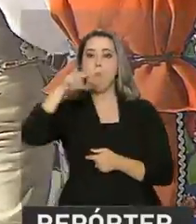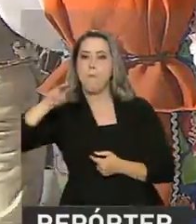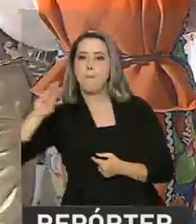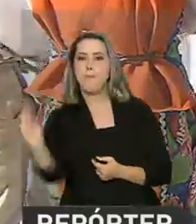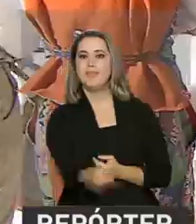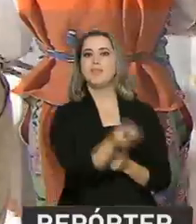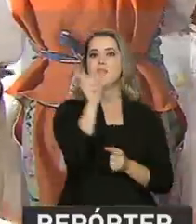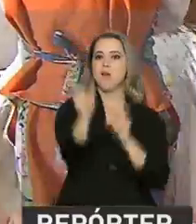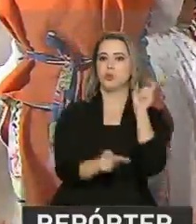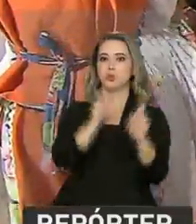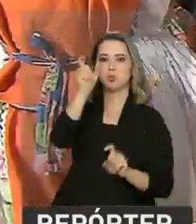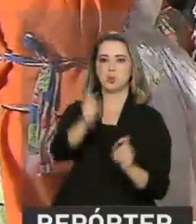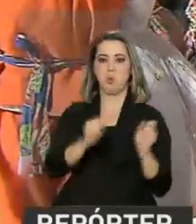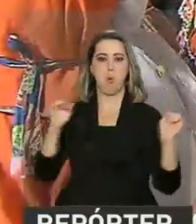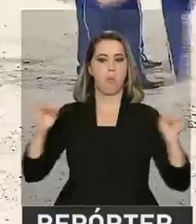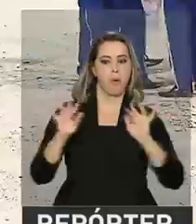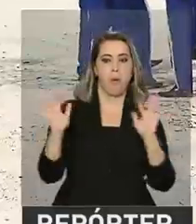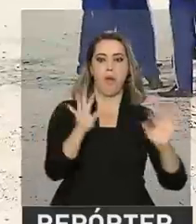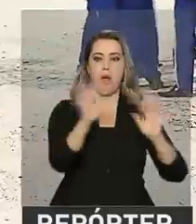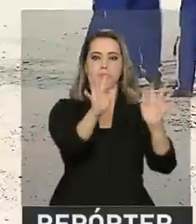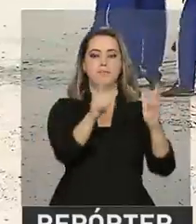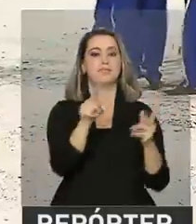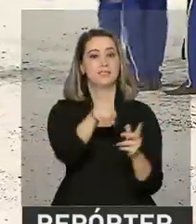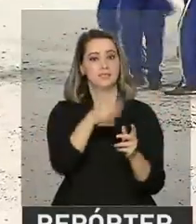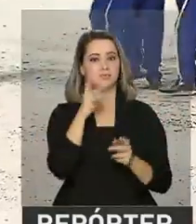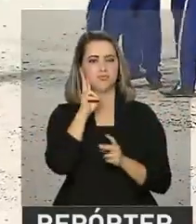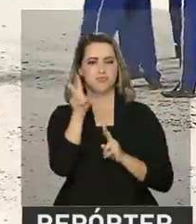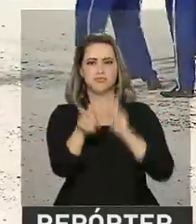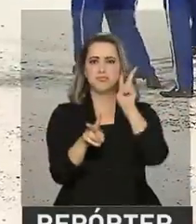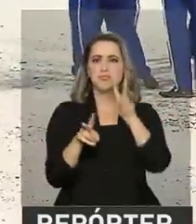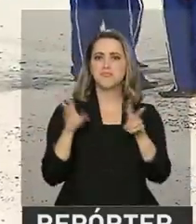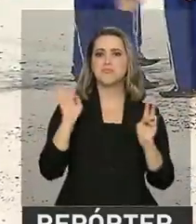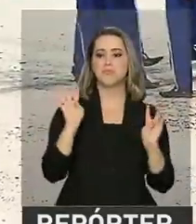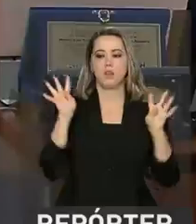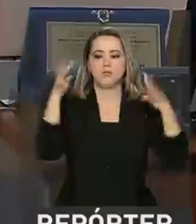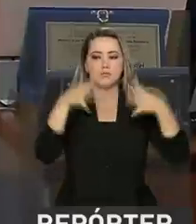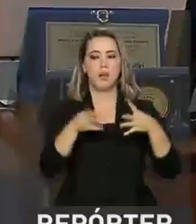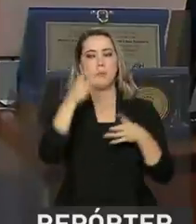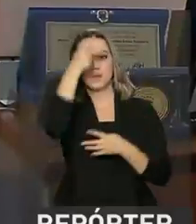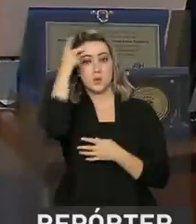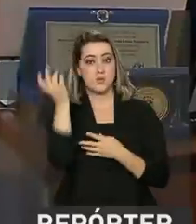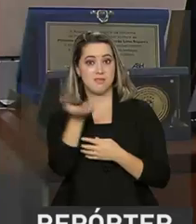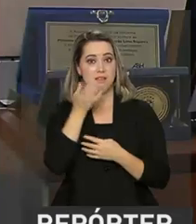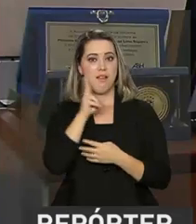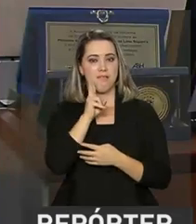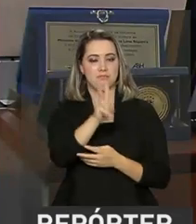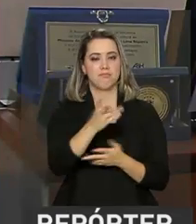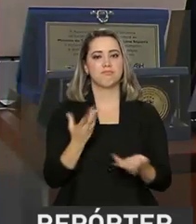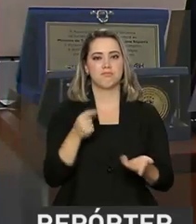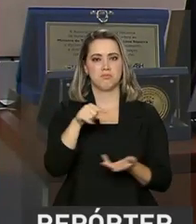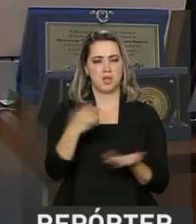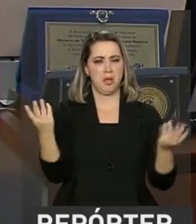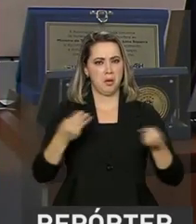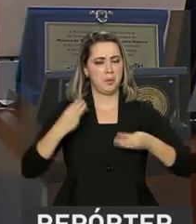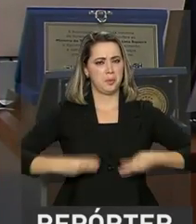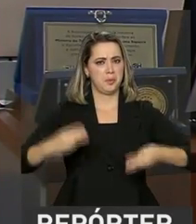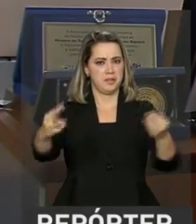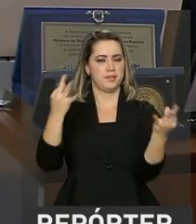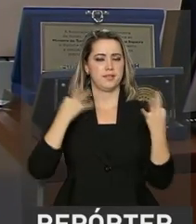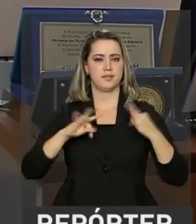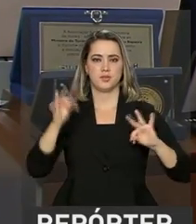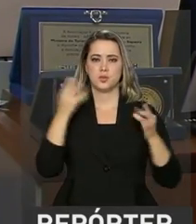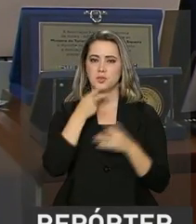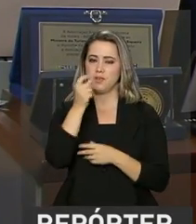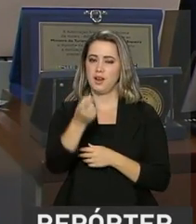o que prova o potencial desses eventos para atrair visitantes. E se depender do Ministério do Turismo, a celebração cultural